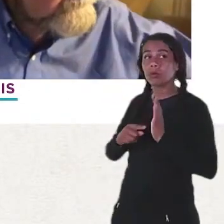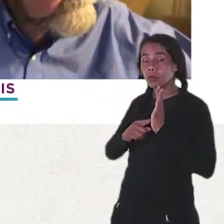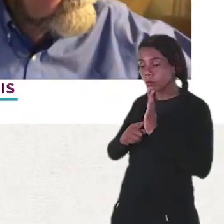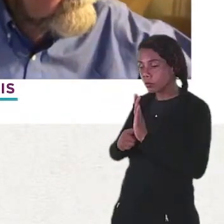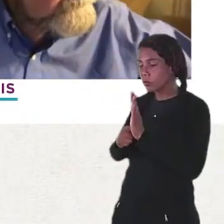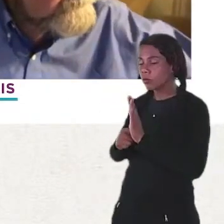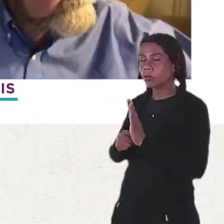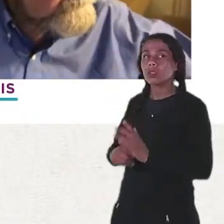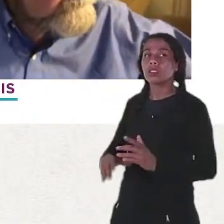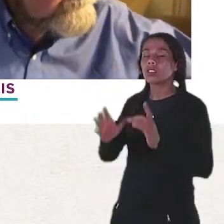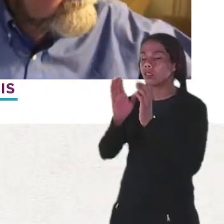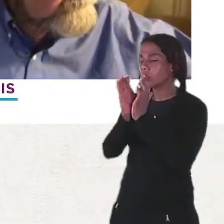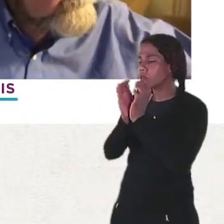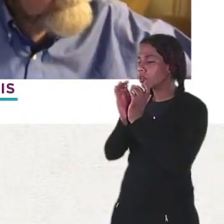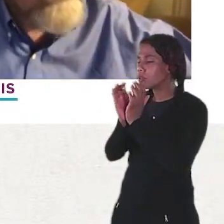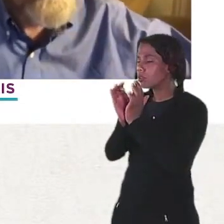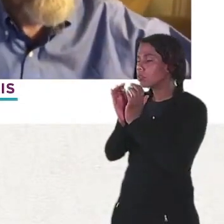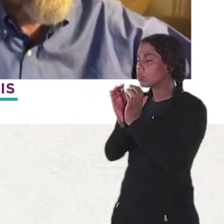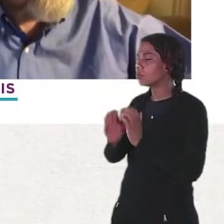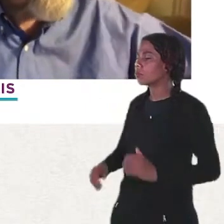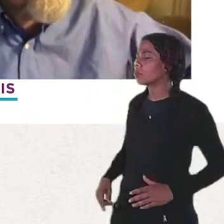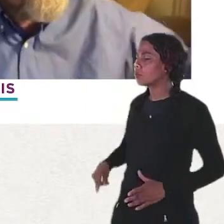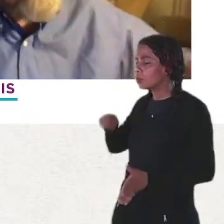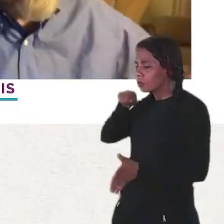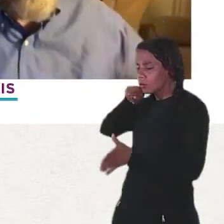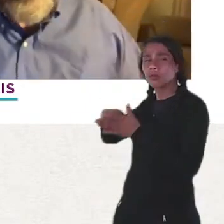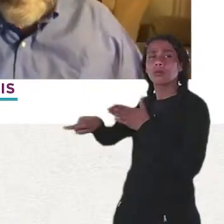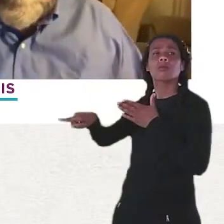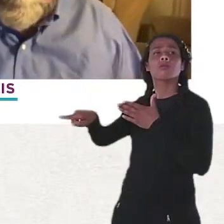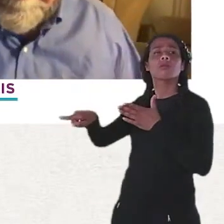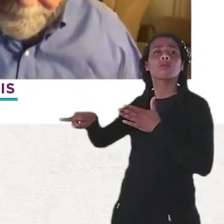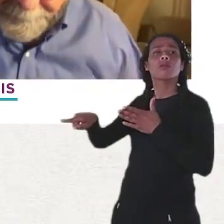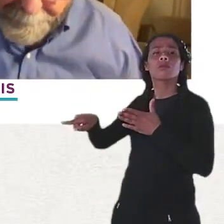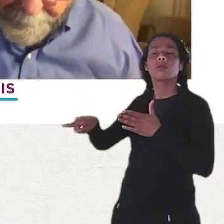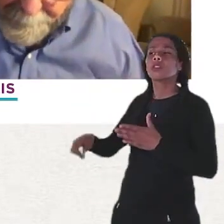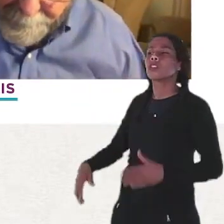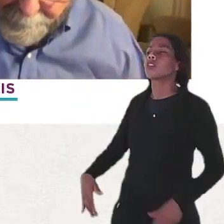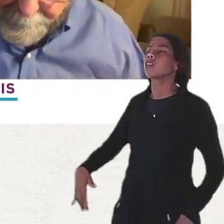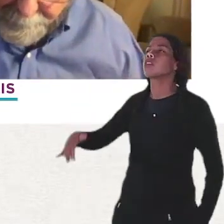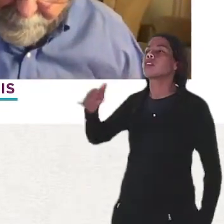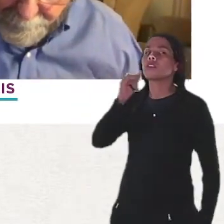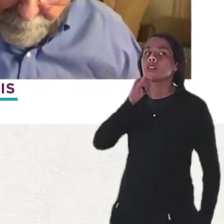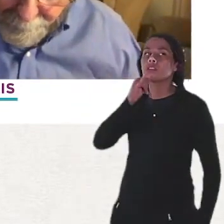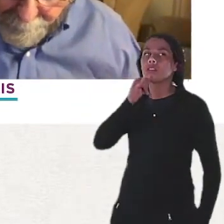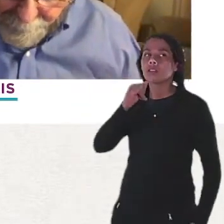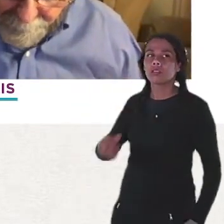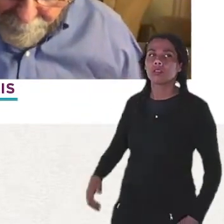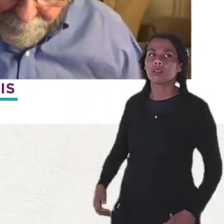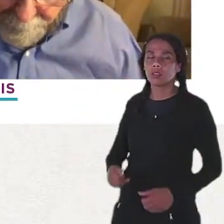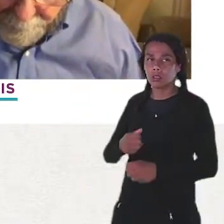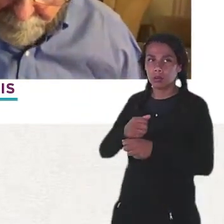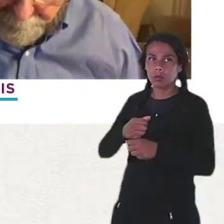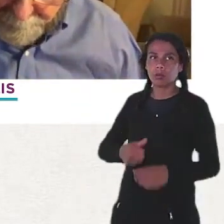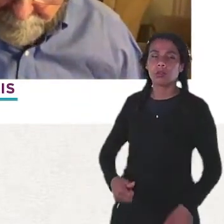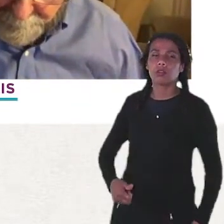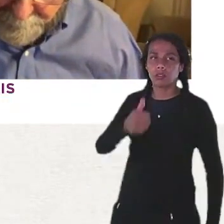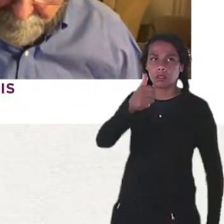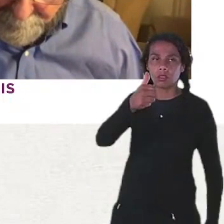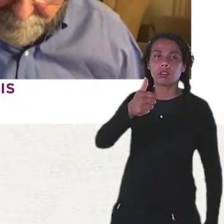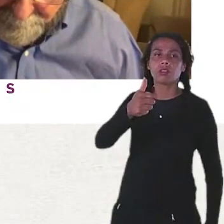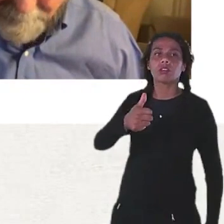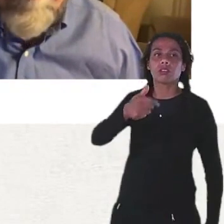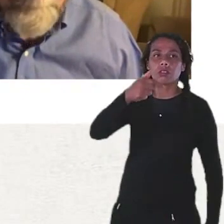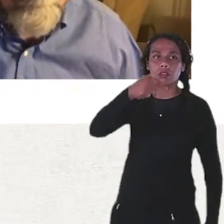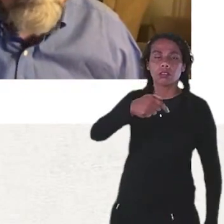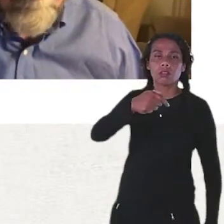minha pergunta vai no parágrafo seguinte. Sim. Por exemplo, em 1734, o italiano Giambattista